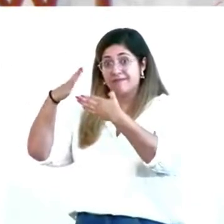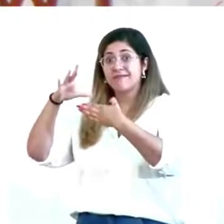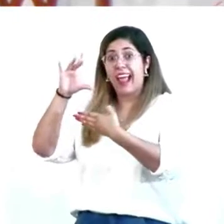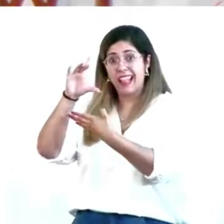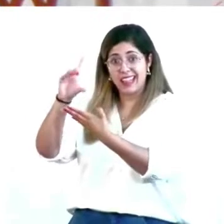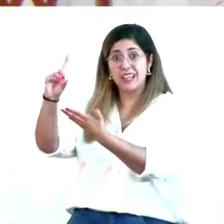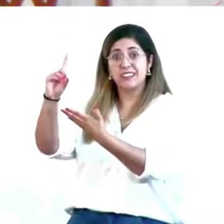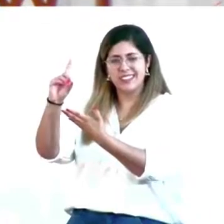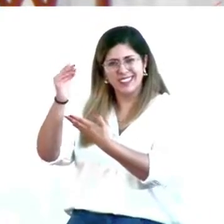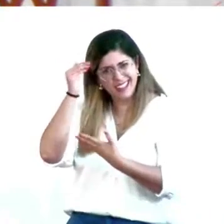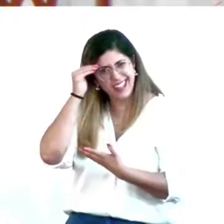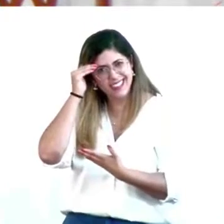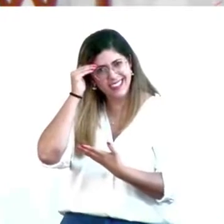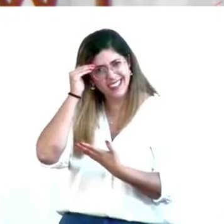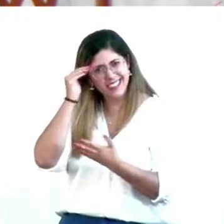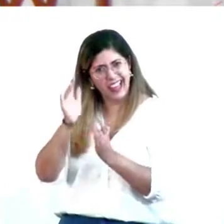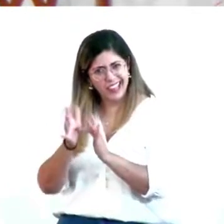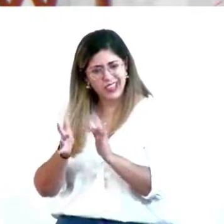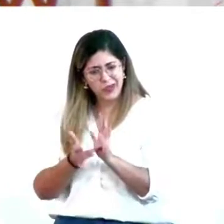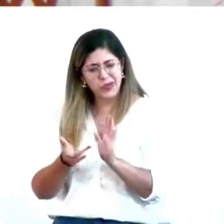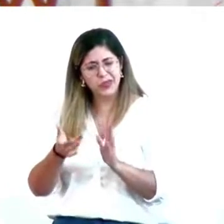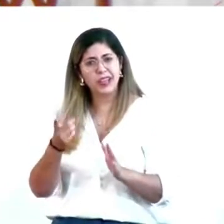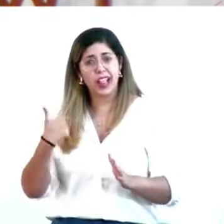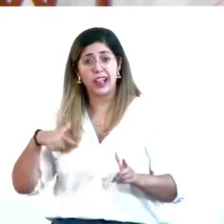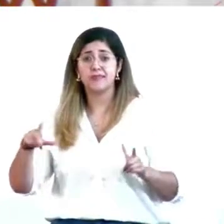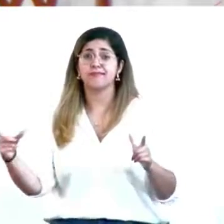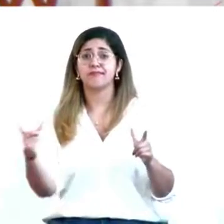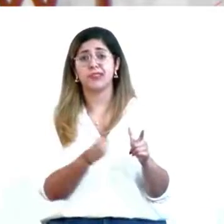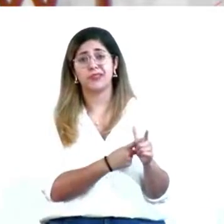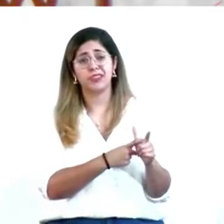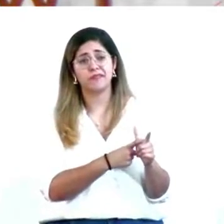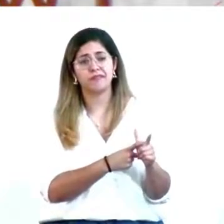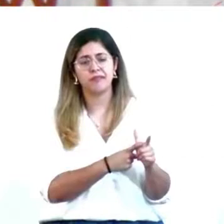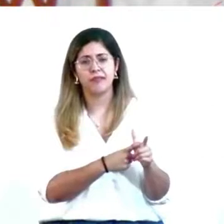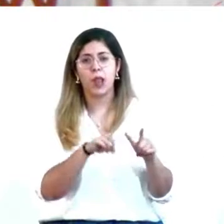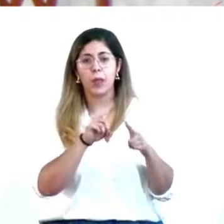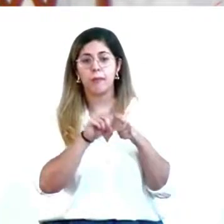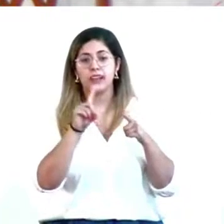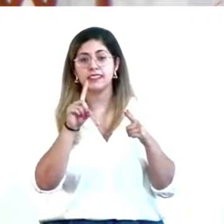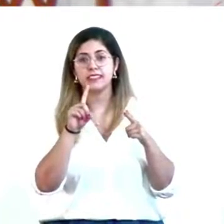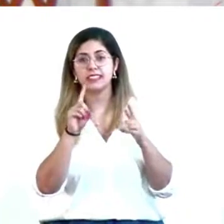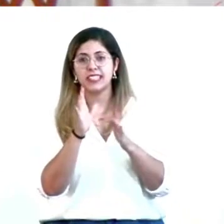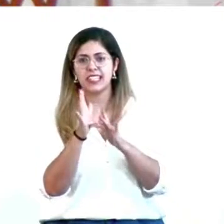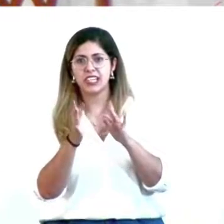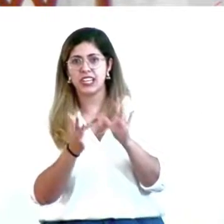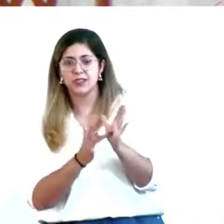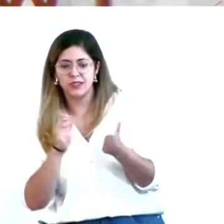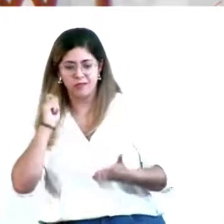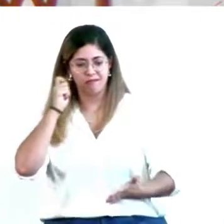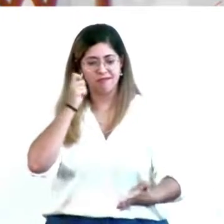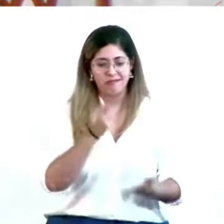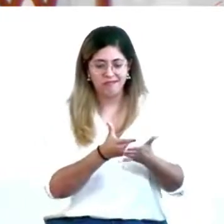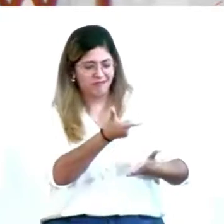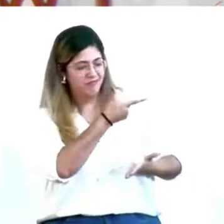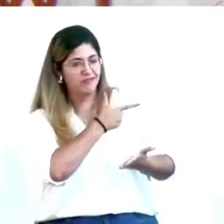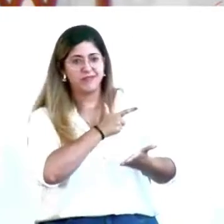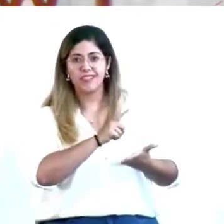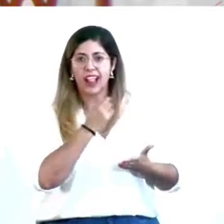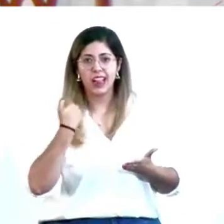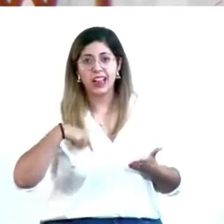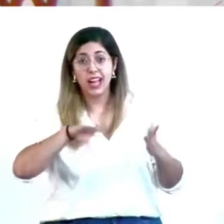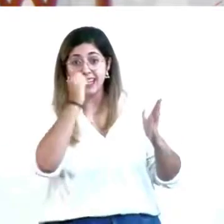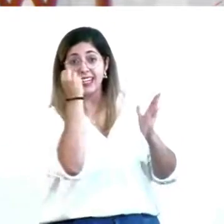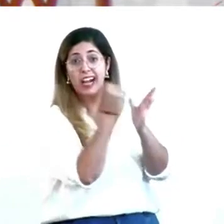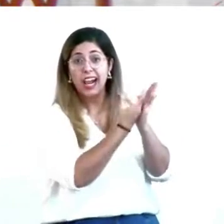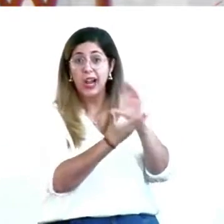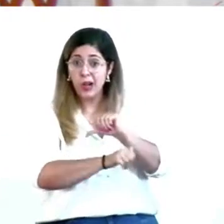seja, aquilo que era dívida minha e sua, foi paga na cruz, foi encravada na cruz. Logo, eu não